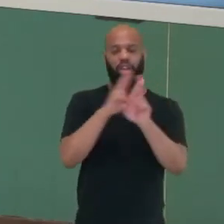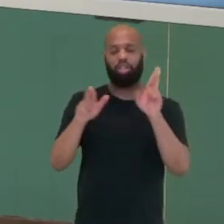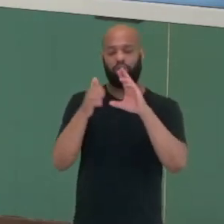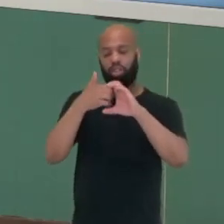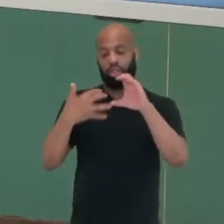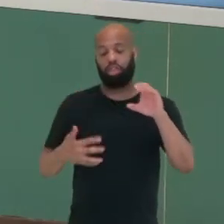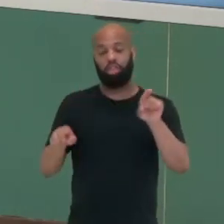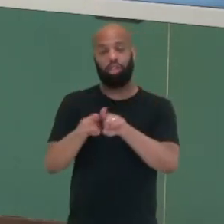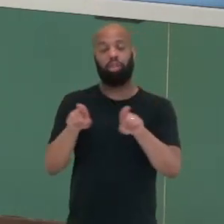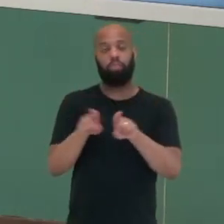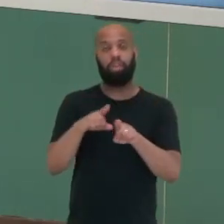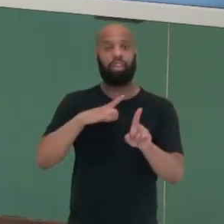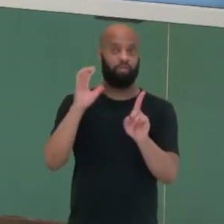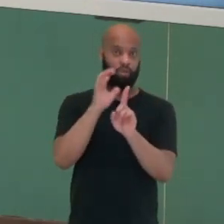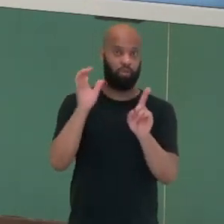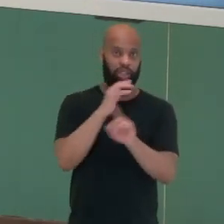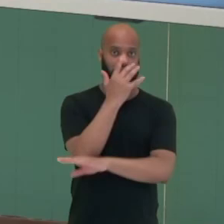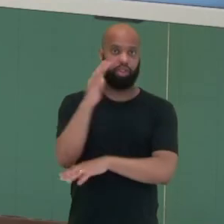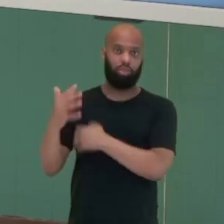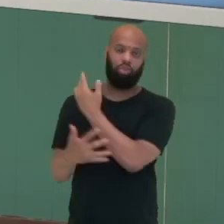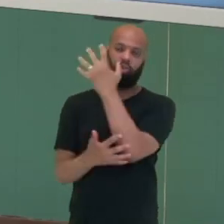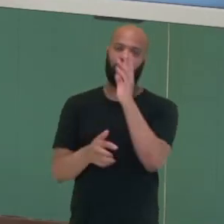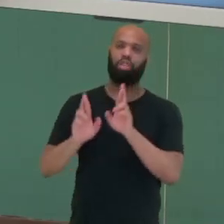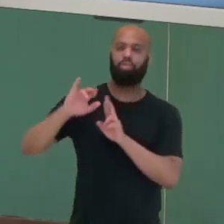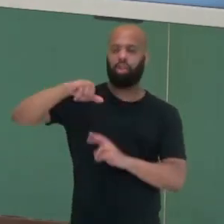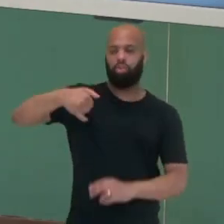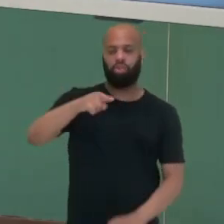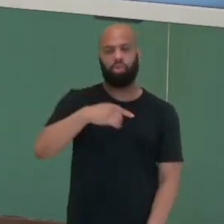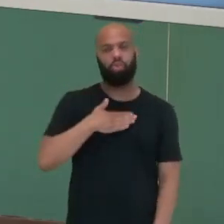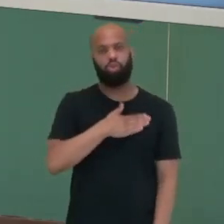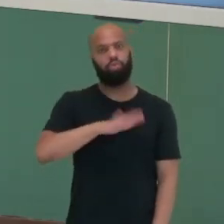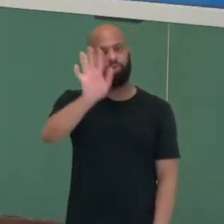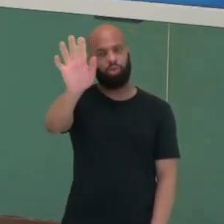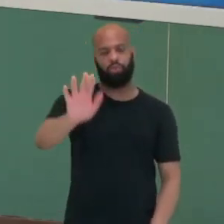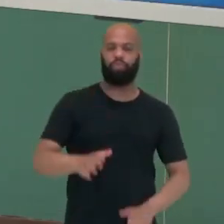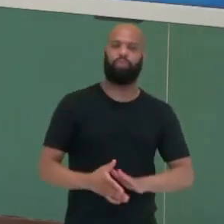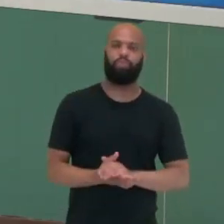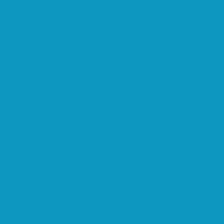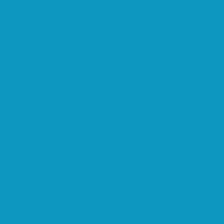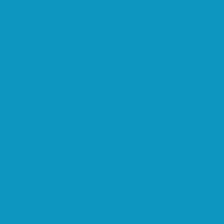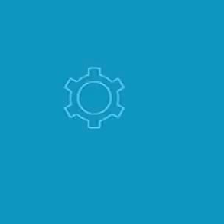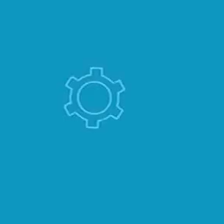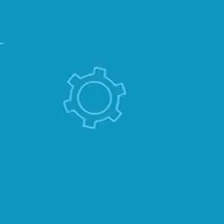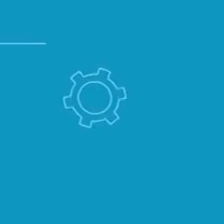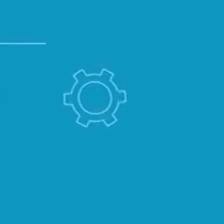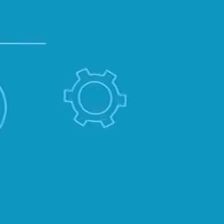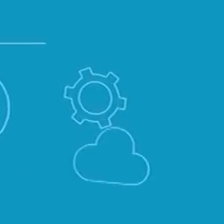características e impactos. Eu realmente espero que você tenha gostado e até breve!